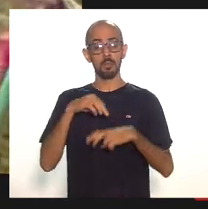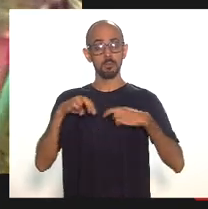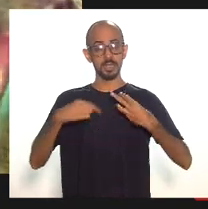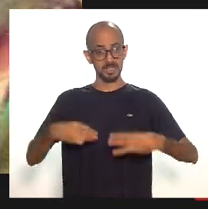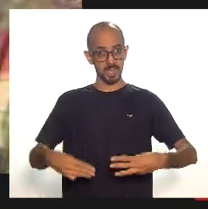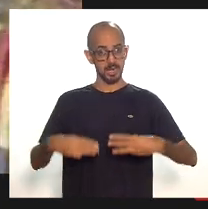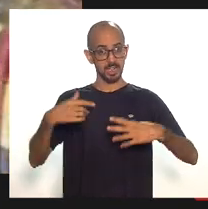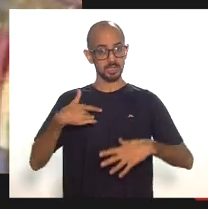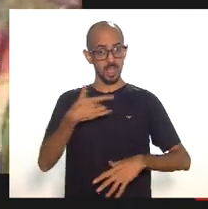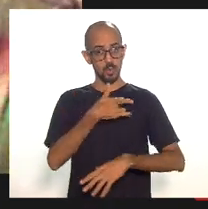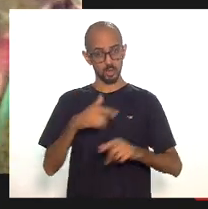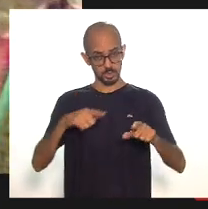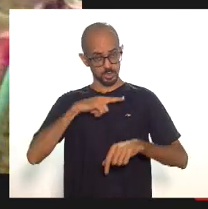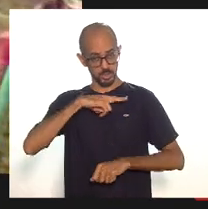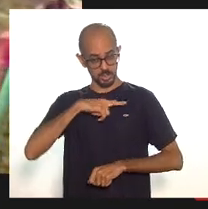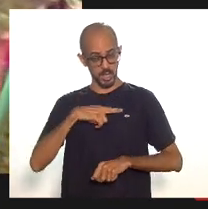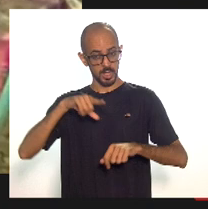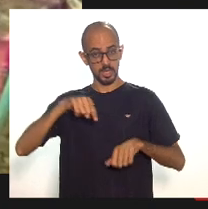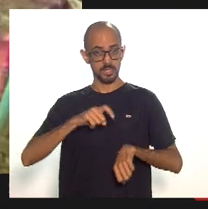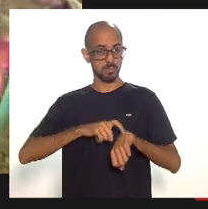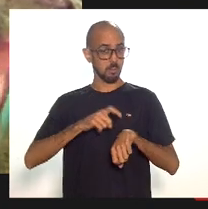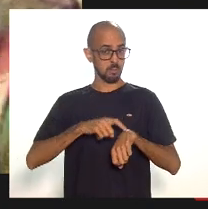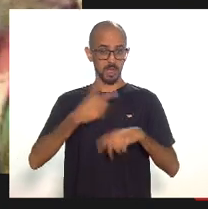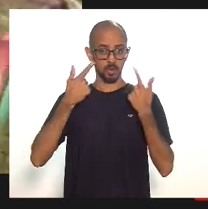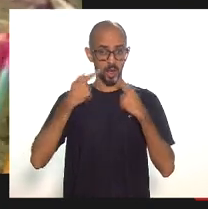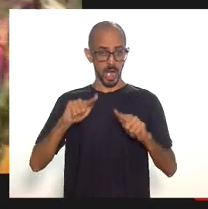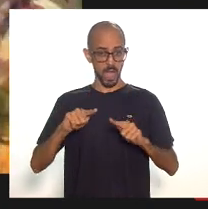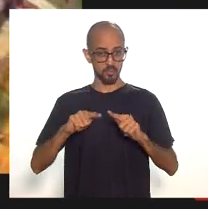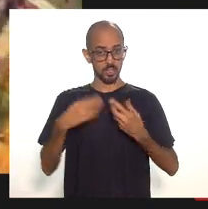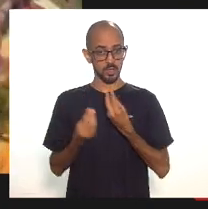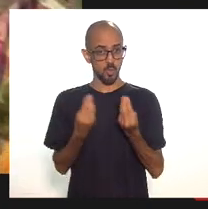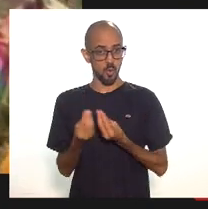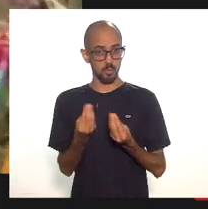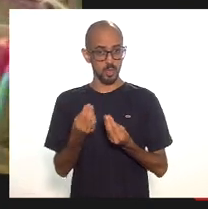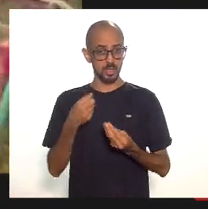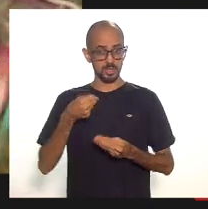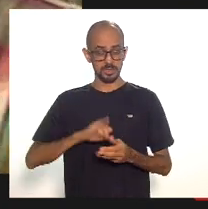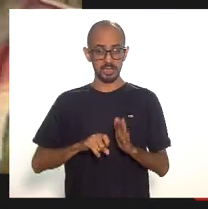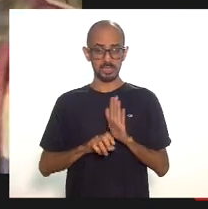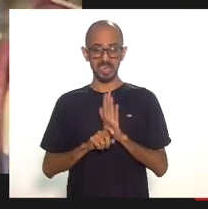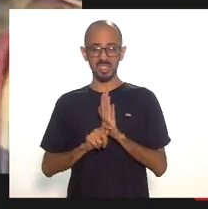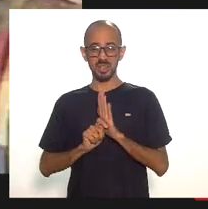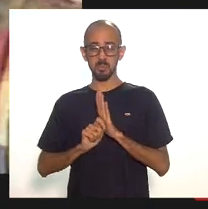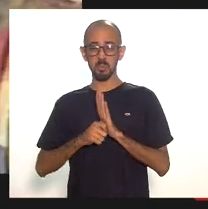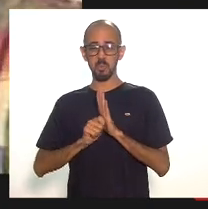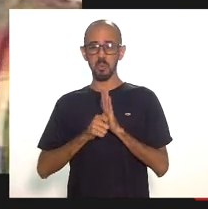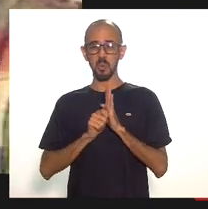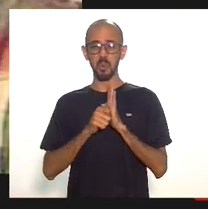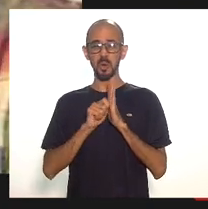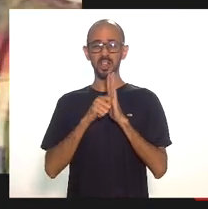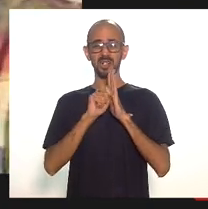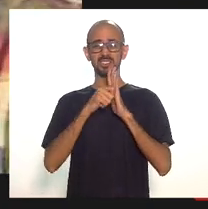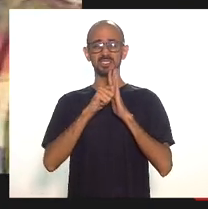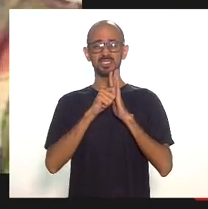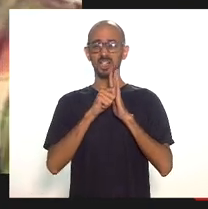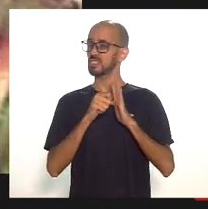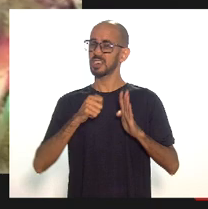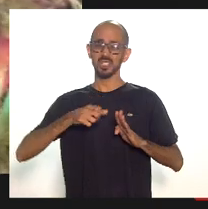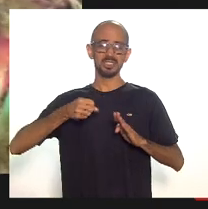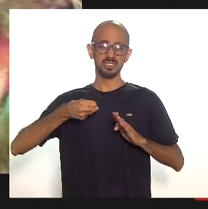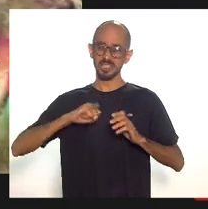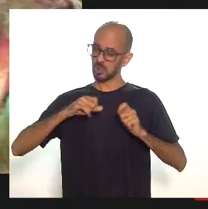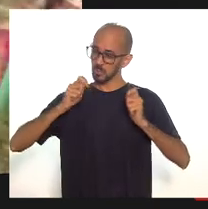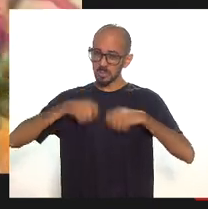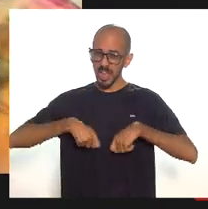pandemia, nesse momento gravíssimo que a gente se encontra, se essa burocracia, a gente não pode quebrar